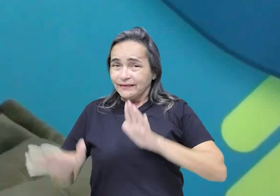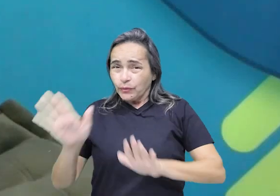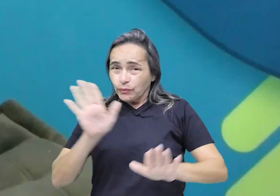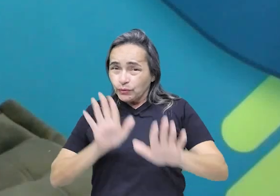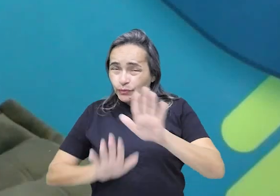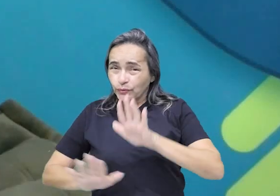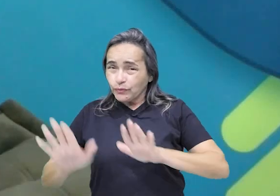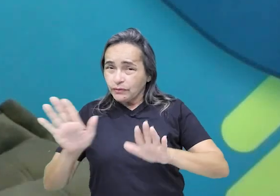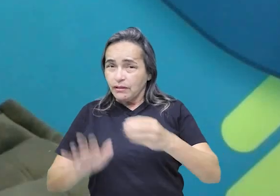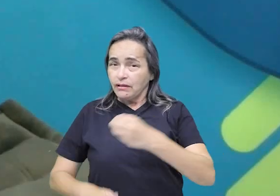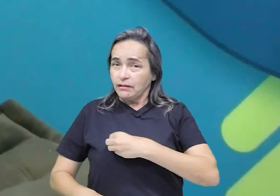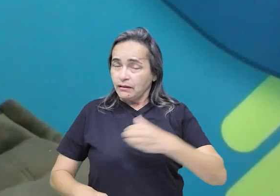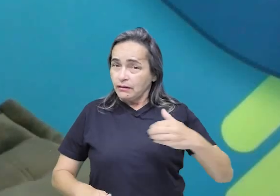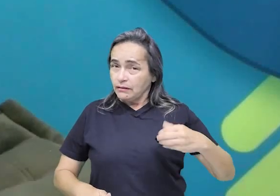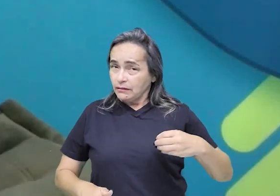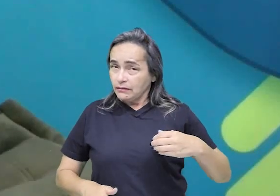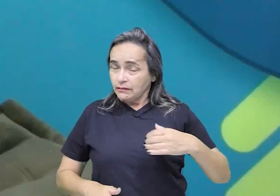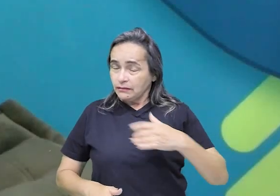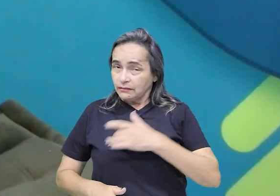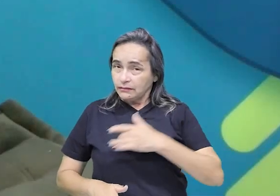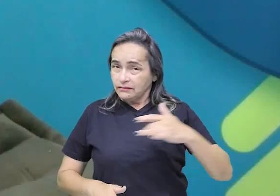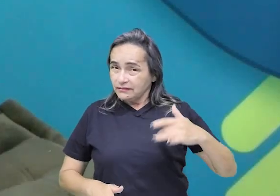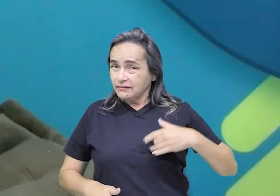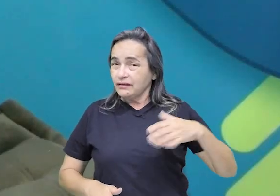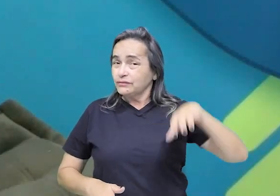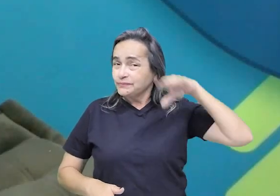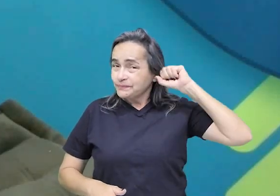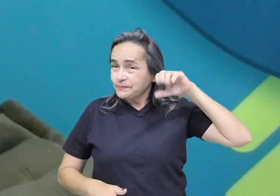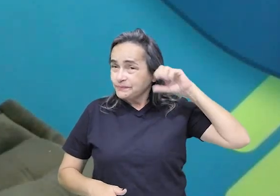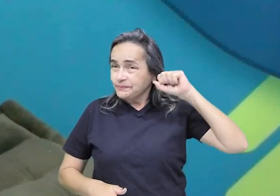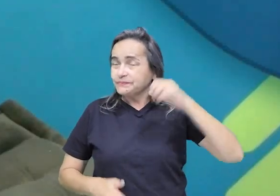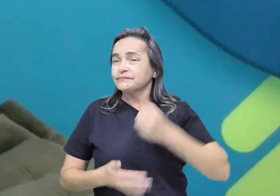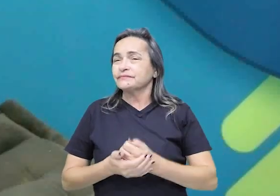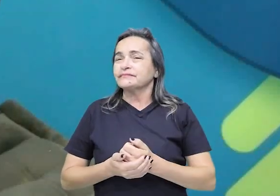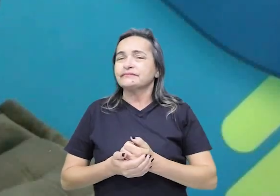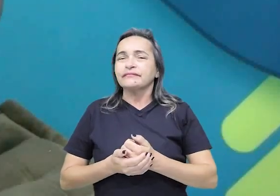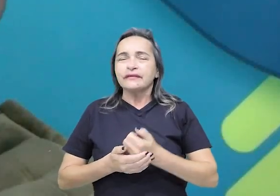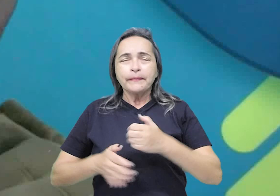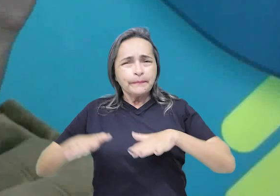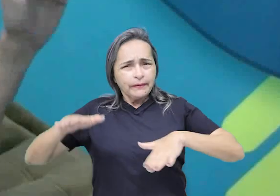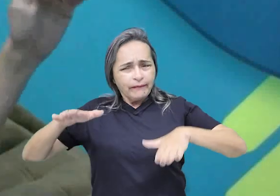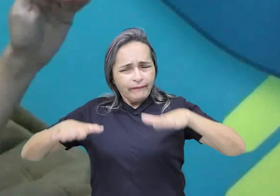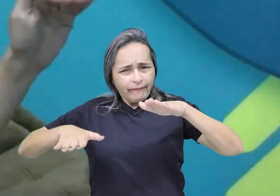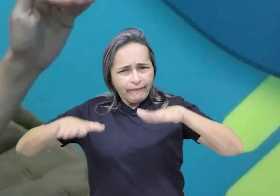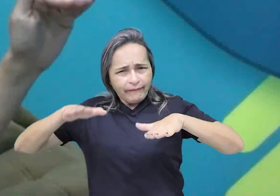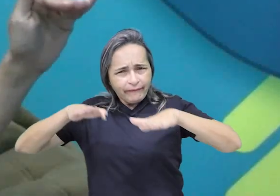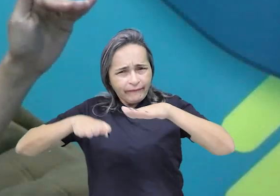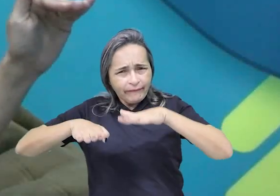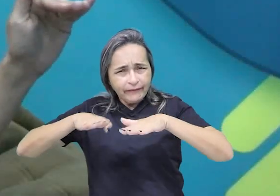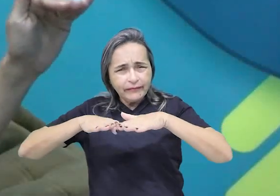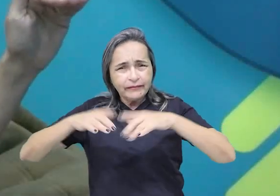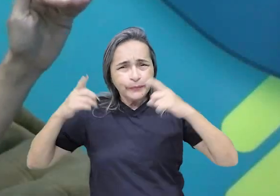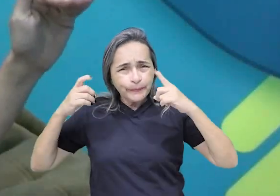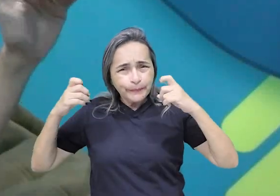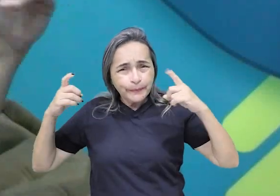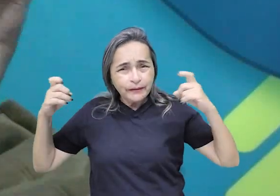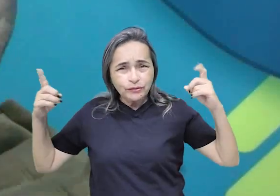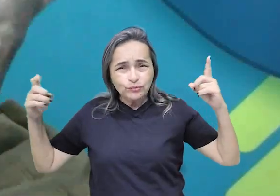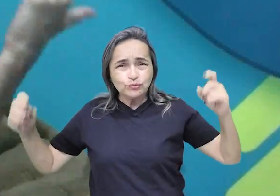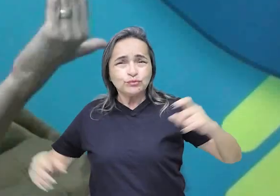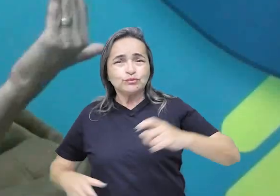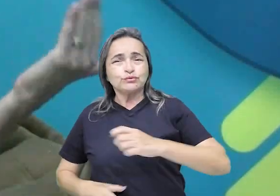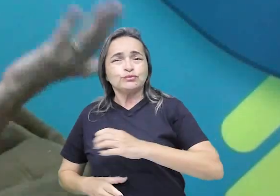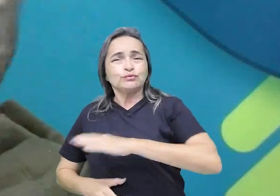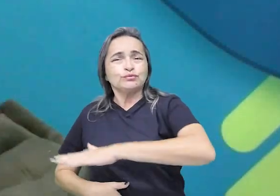auditiva, onde a gente deveria fazer marcadores de saúde auditiva, tentando equilibrar os barulhos dos ambientes, a ponto